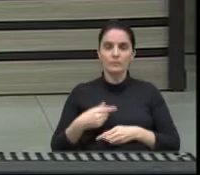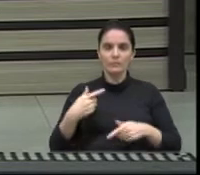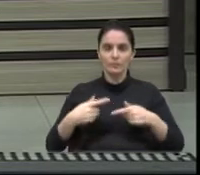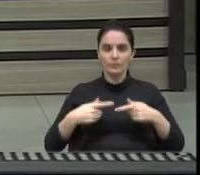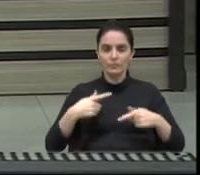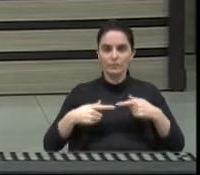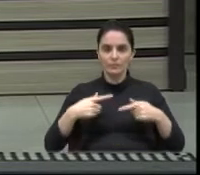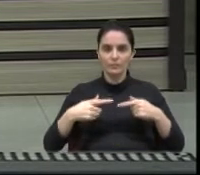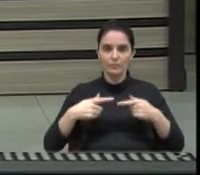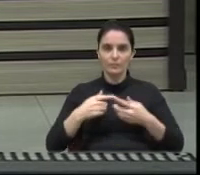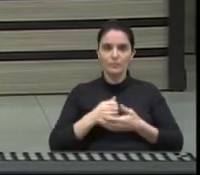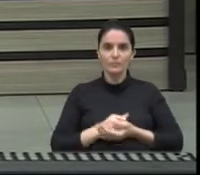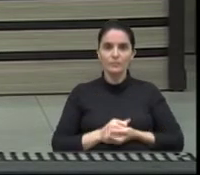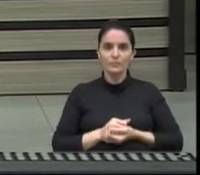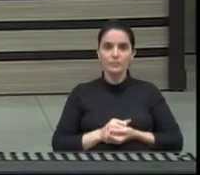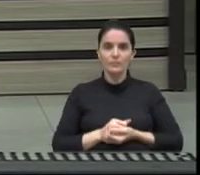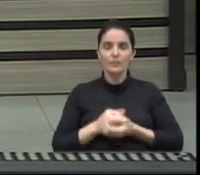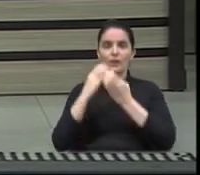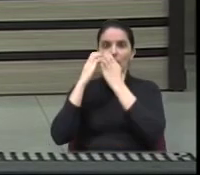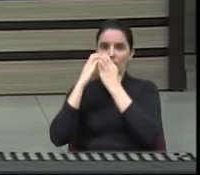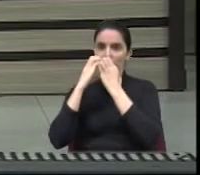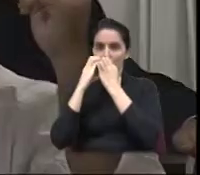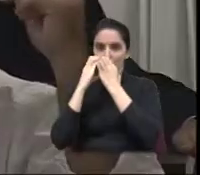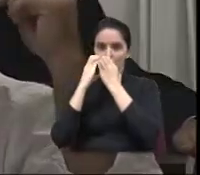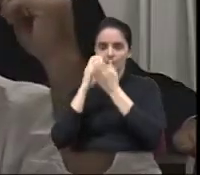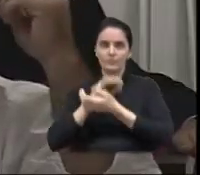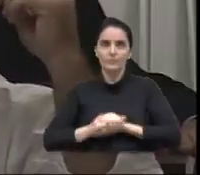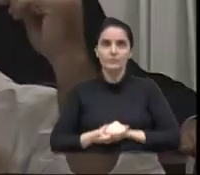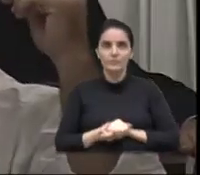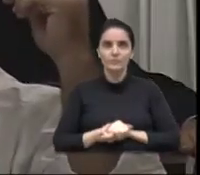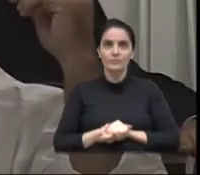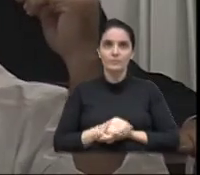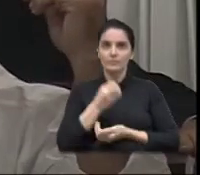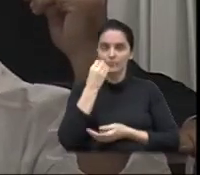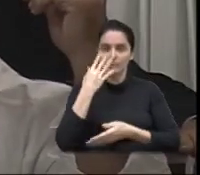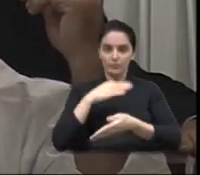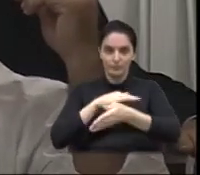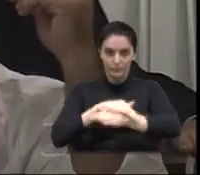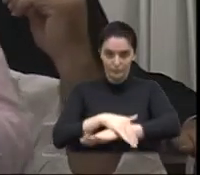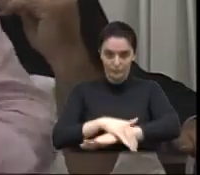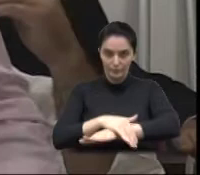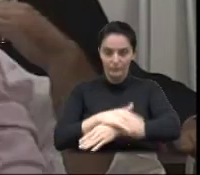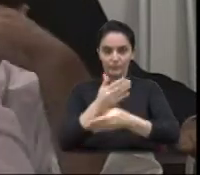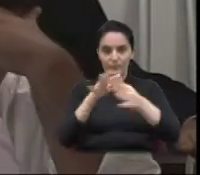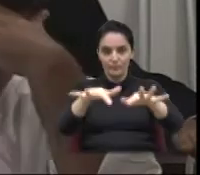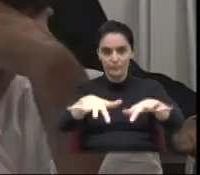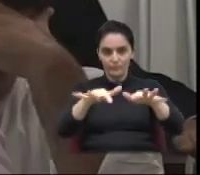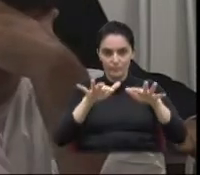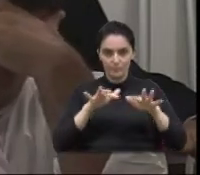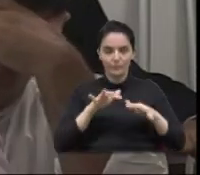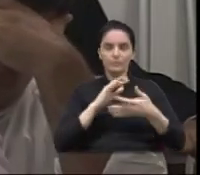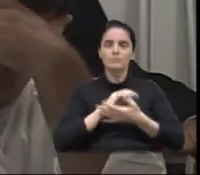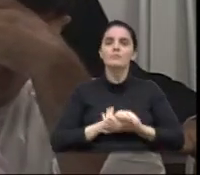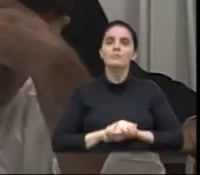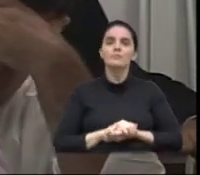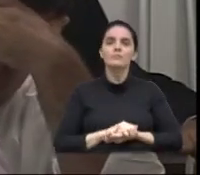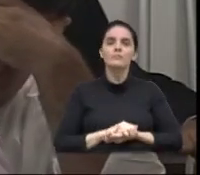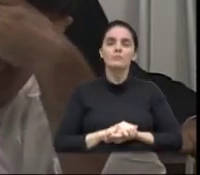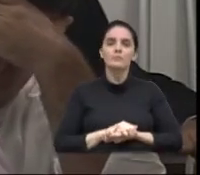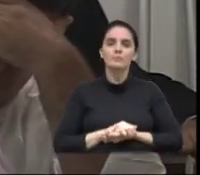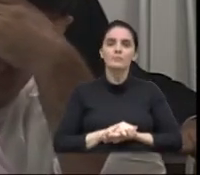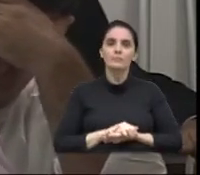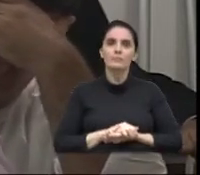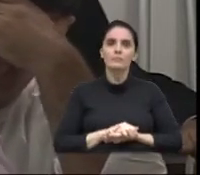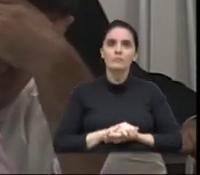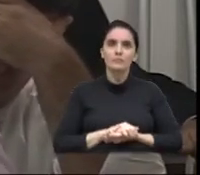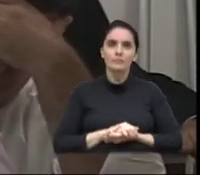vereador Claudemir Vieira, o Midlanche. Boa noite, nobres pares, plateia presente, público de casa. Nós